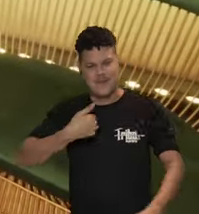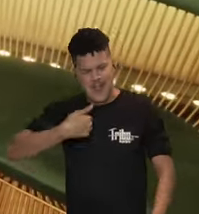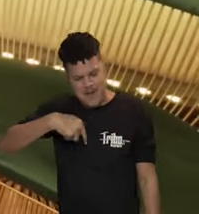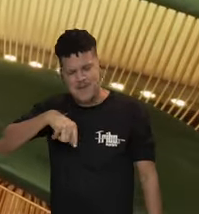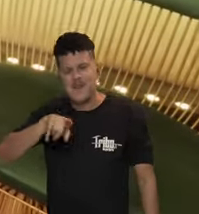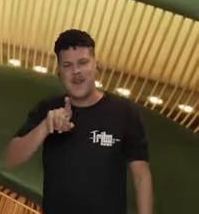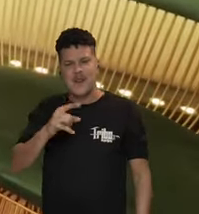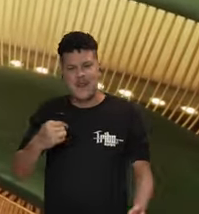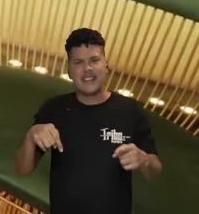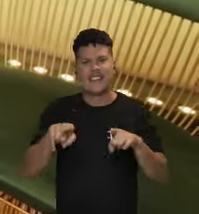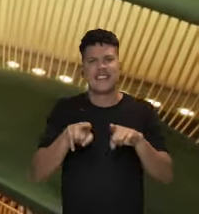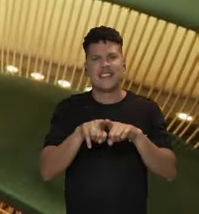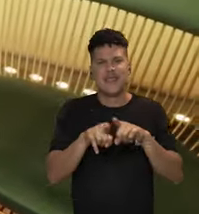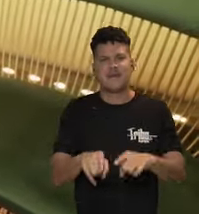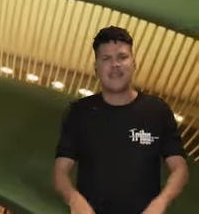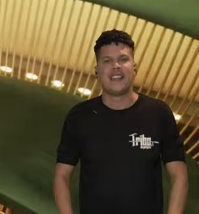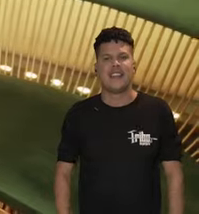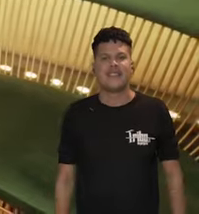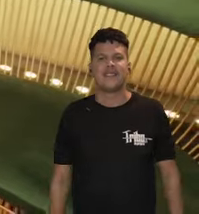também.